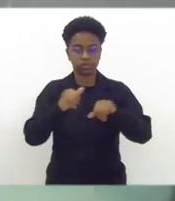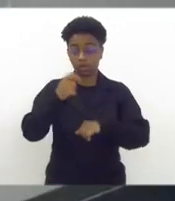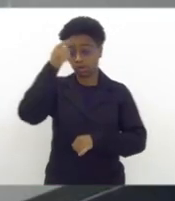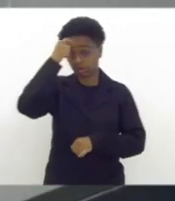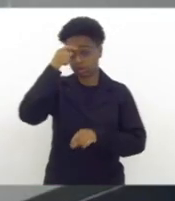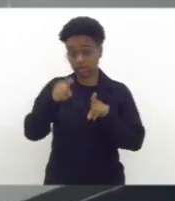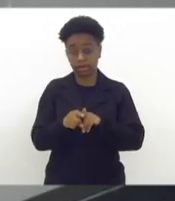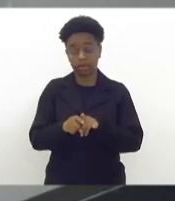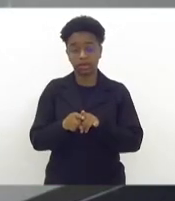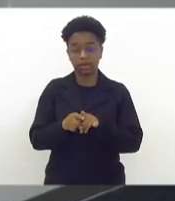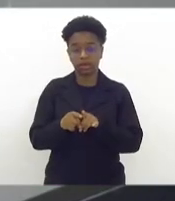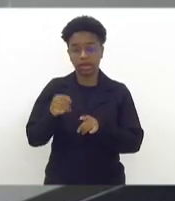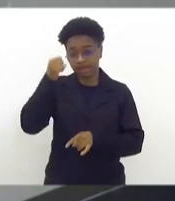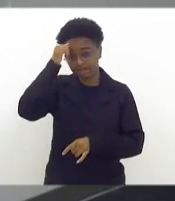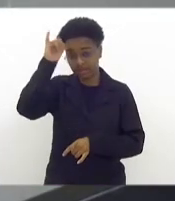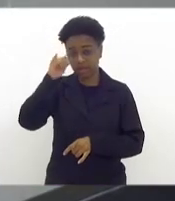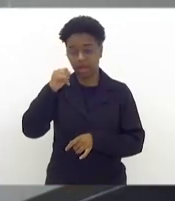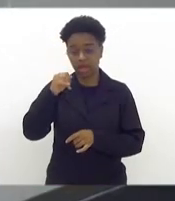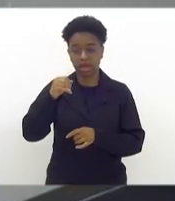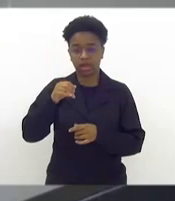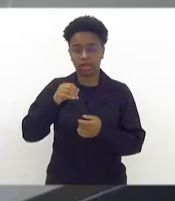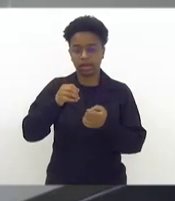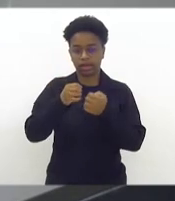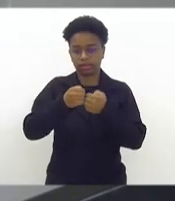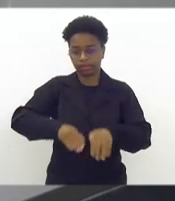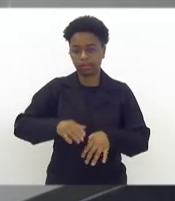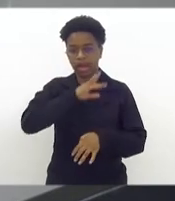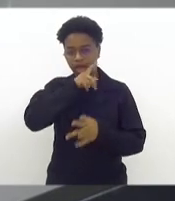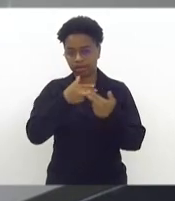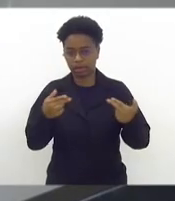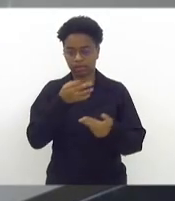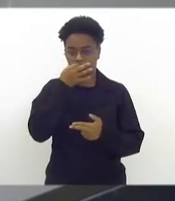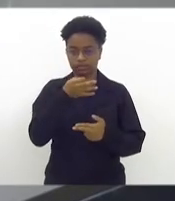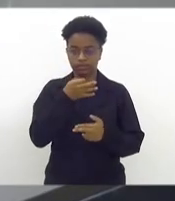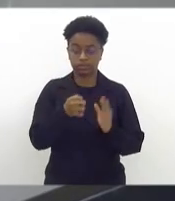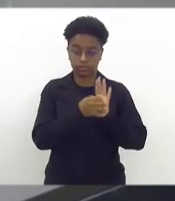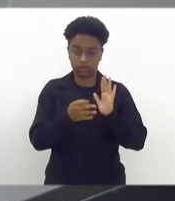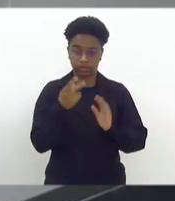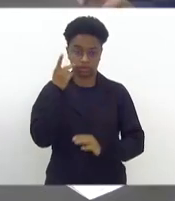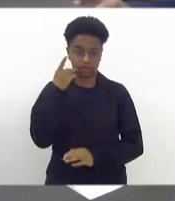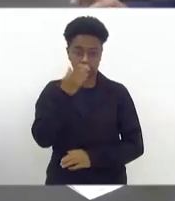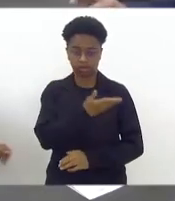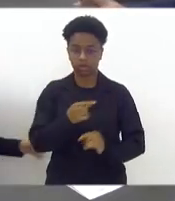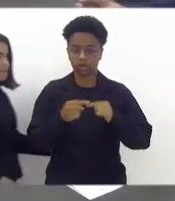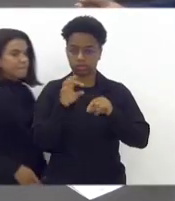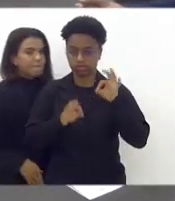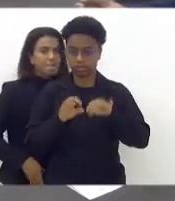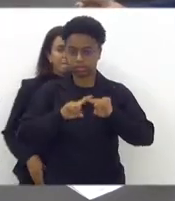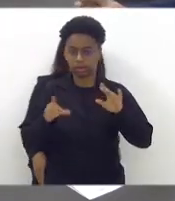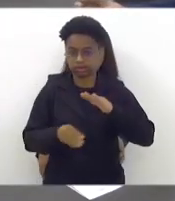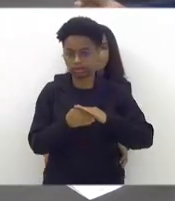atividades de prevenção contra a crueldade aos animais. Para aparecer, deputado Filipinho Raves. Meu parecer pela juridicidade com emendas,